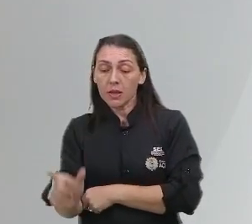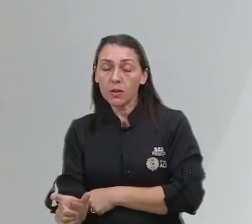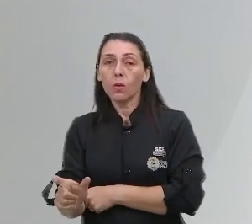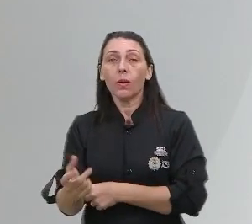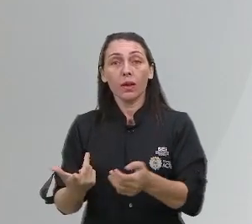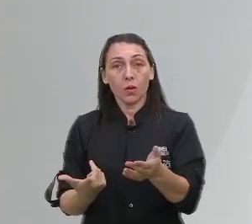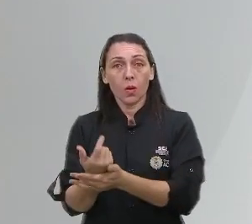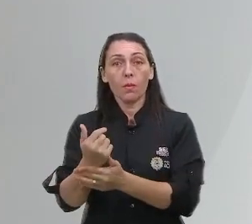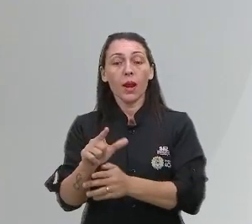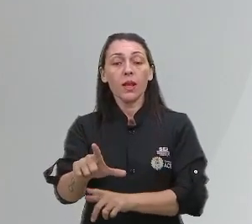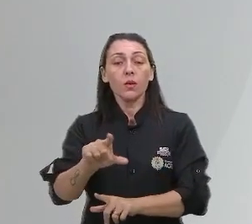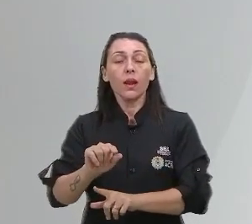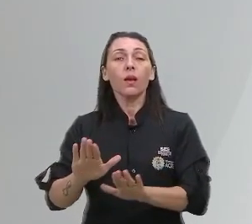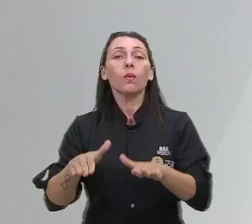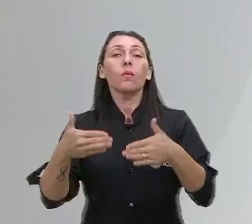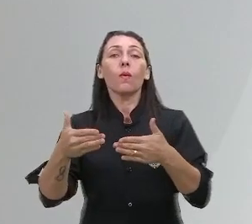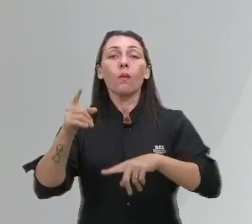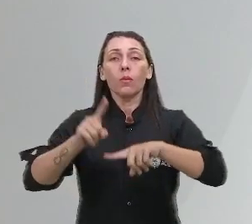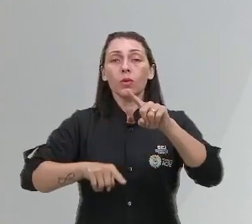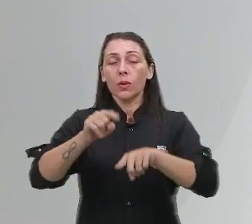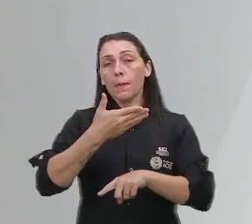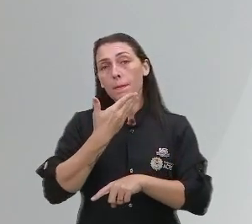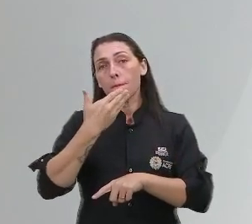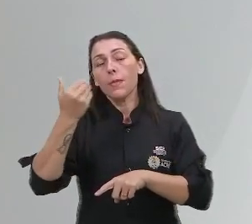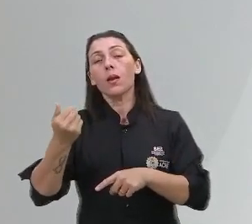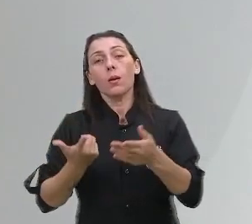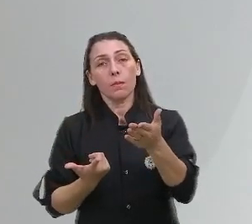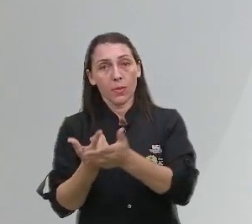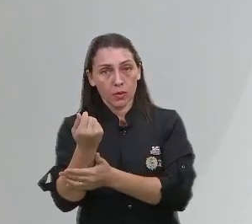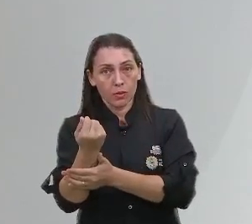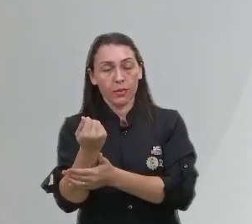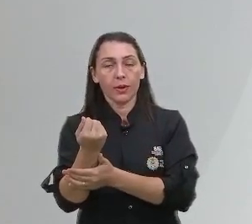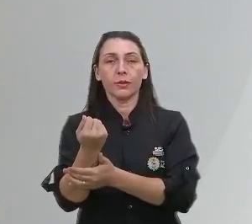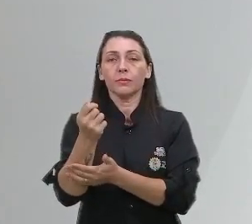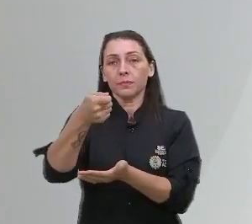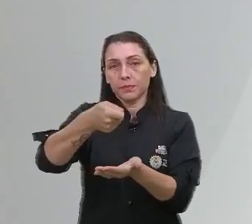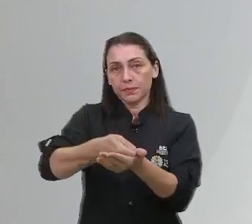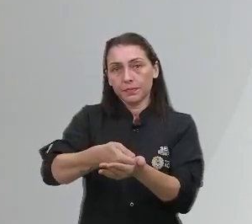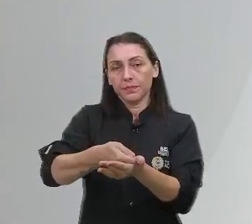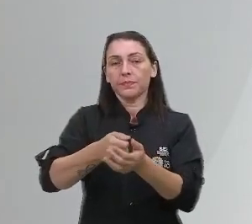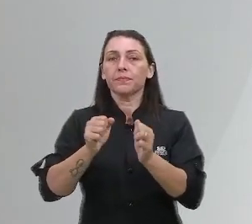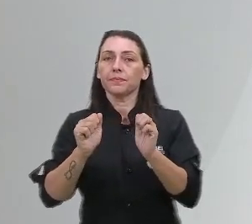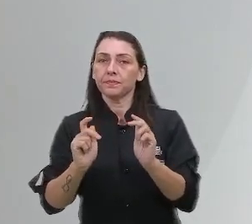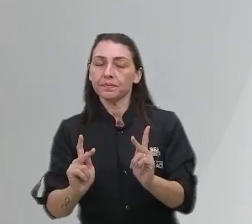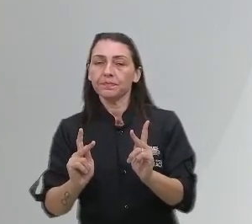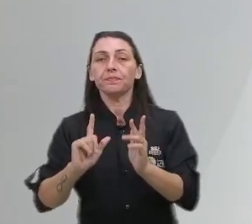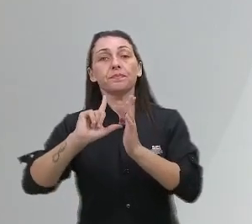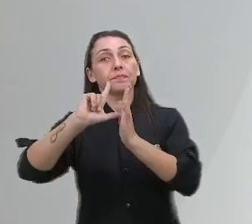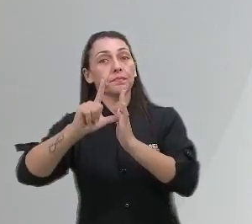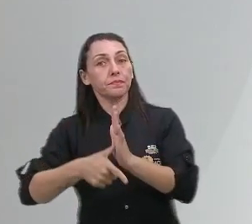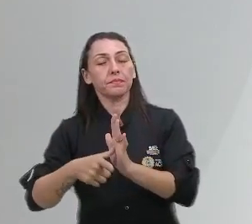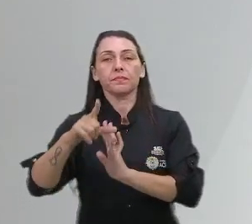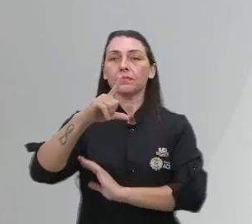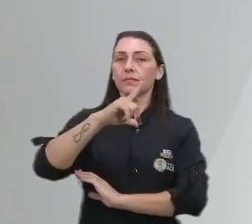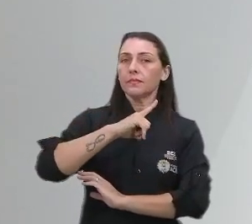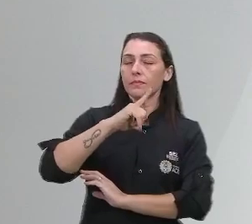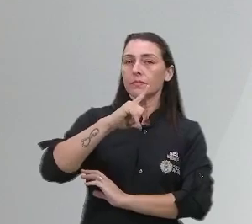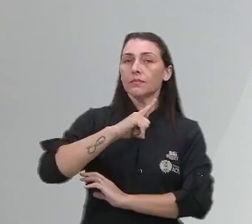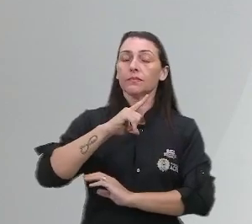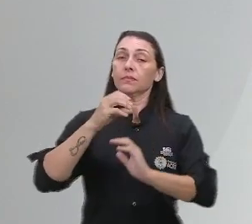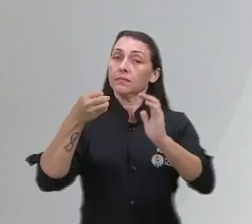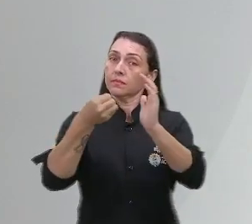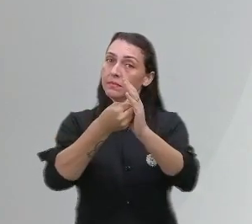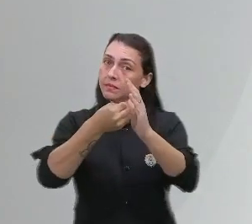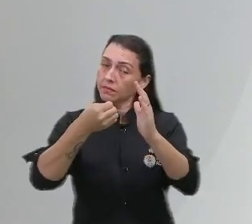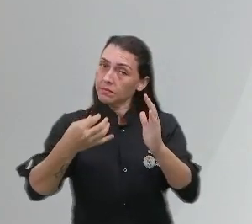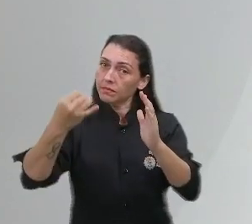escolher qual produto melhor para o seu bolso, ok? Depois nós temos uma